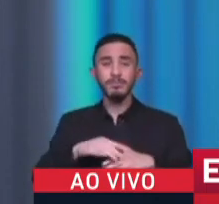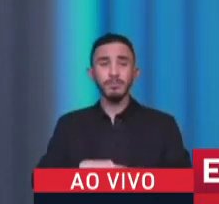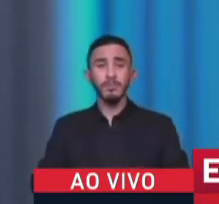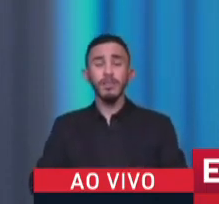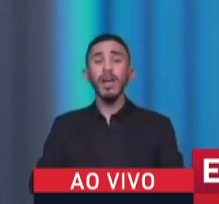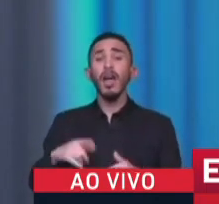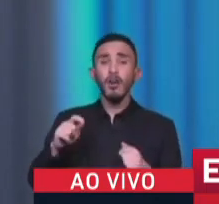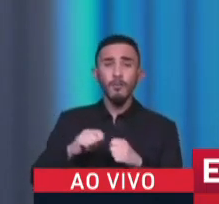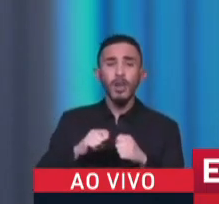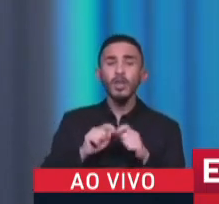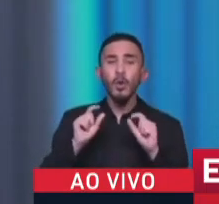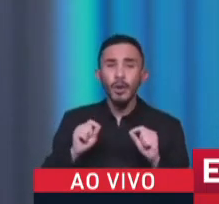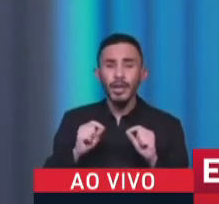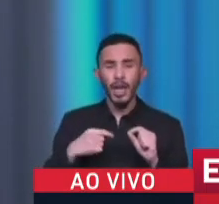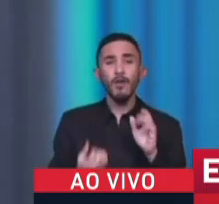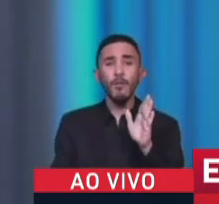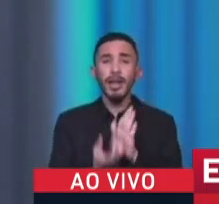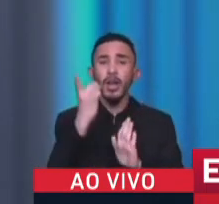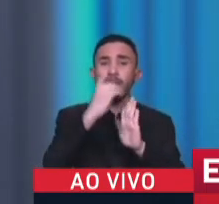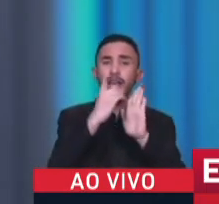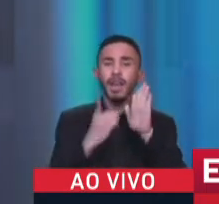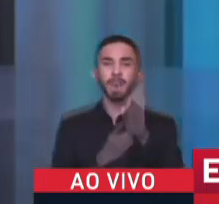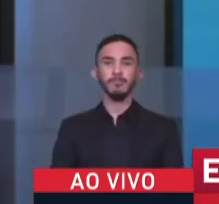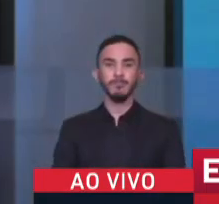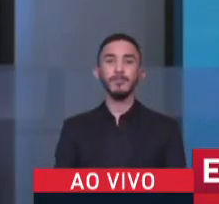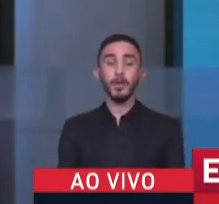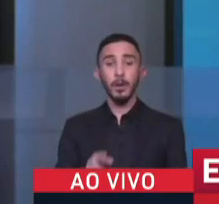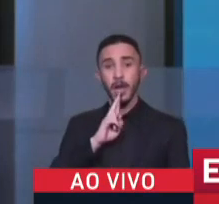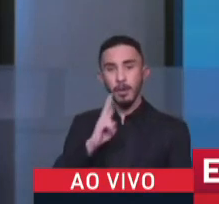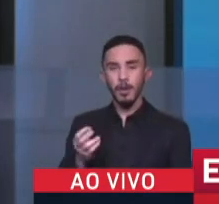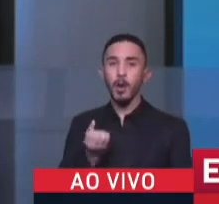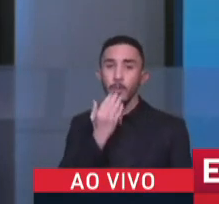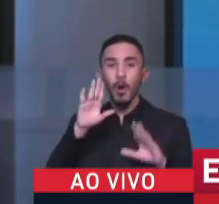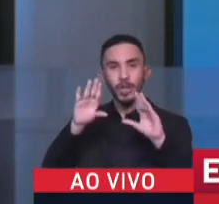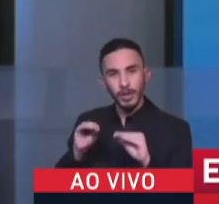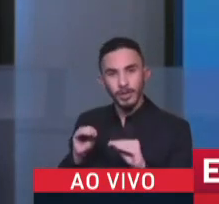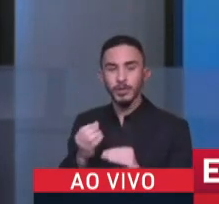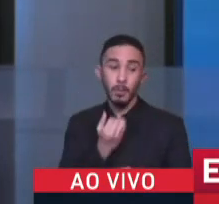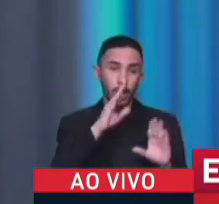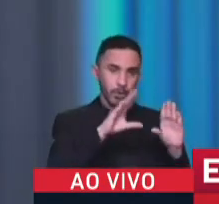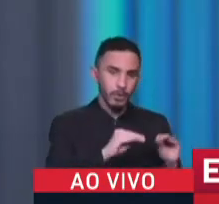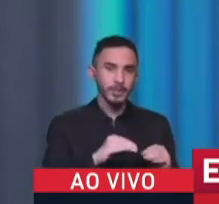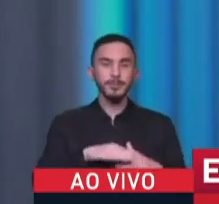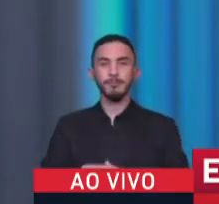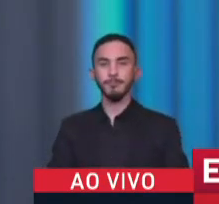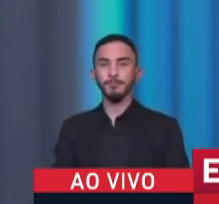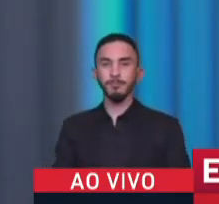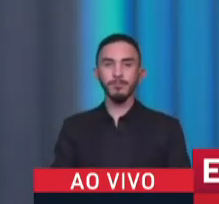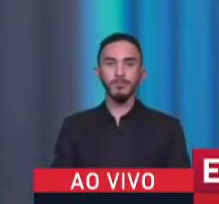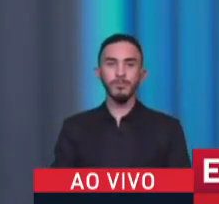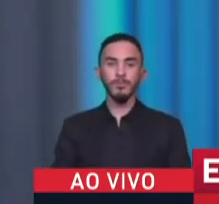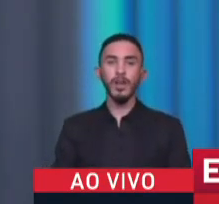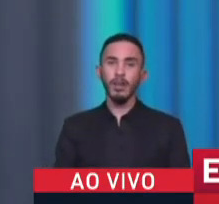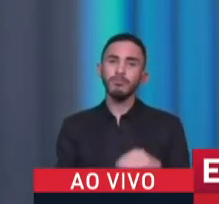direita, Soraya e Simone, não pegando pesado na conversa, no debate, na Globo e